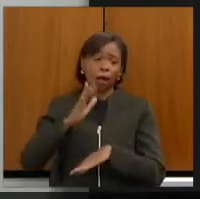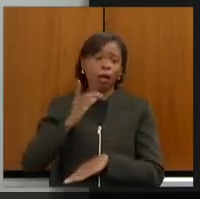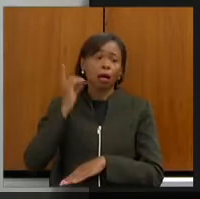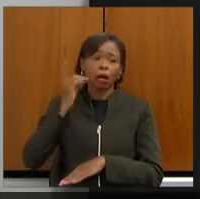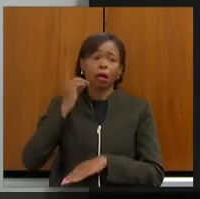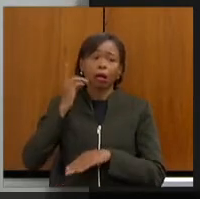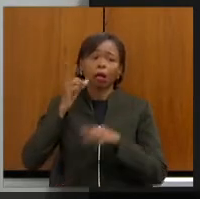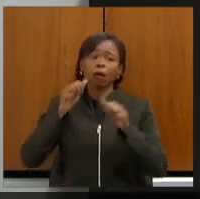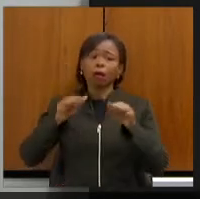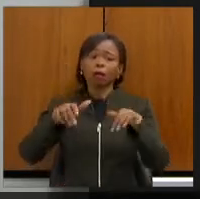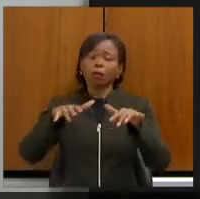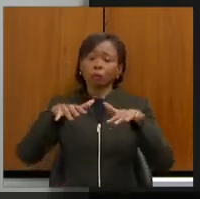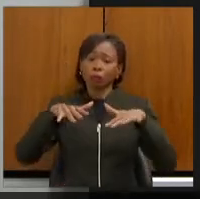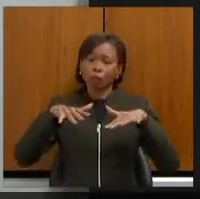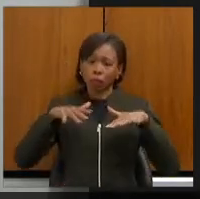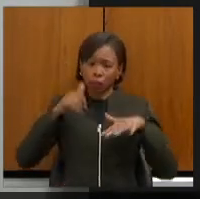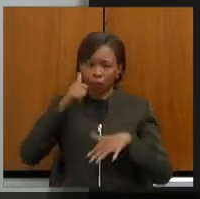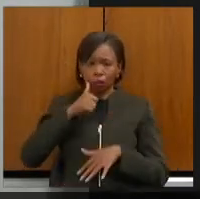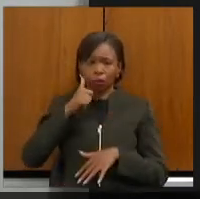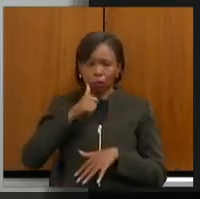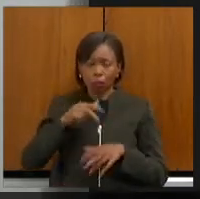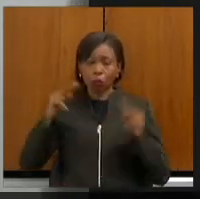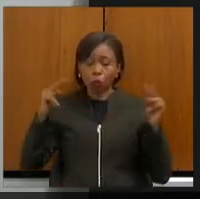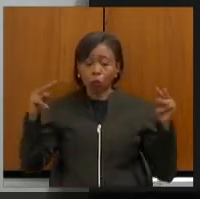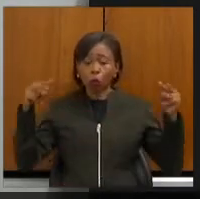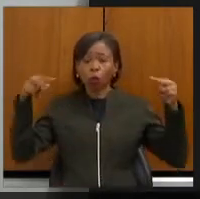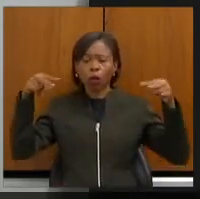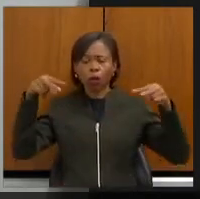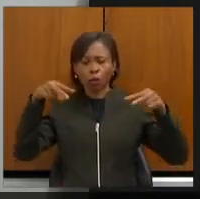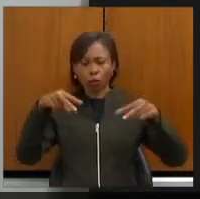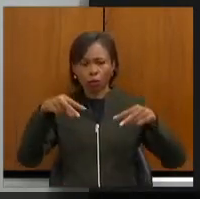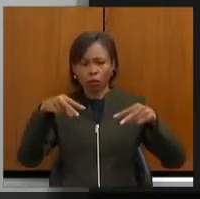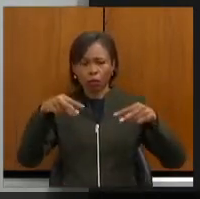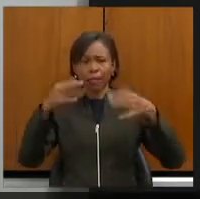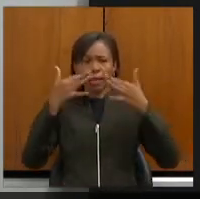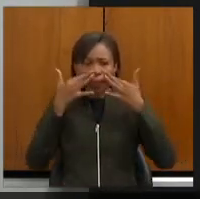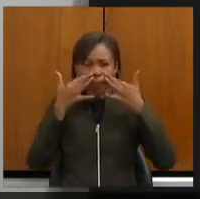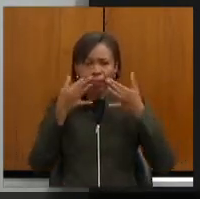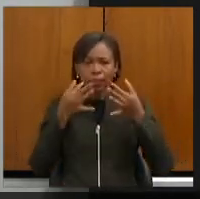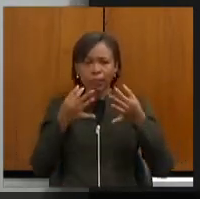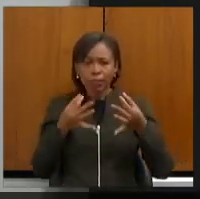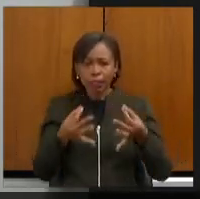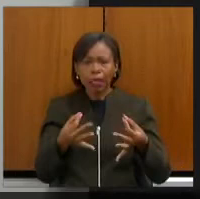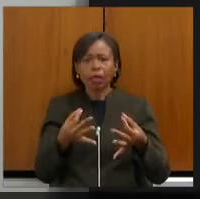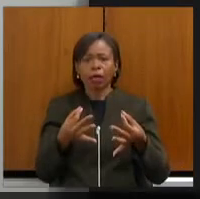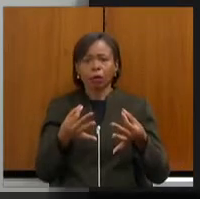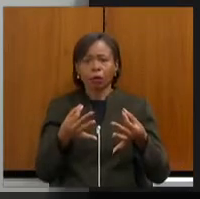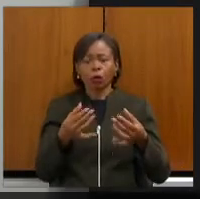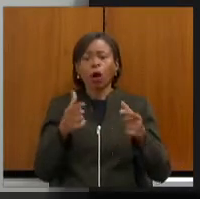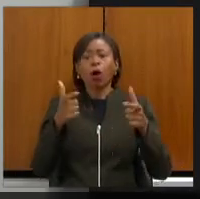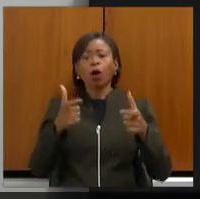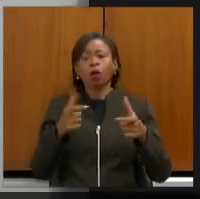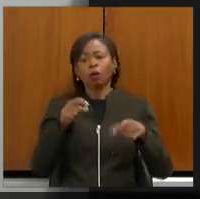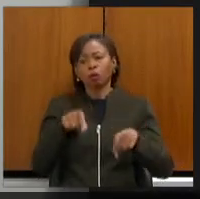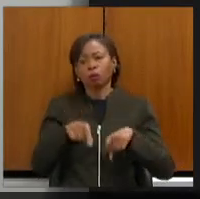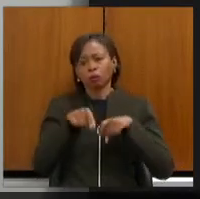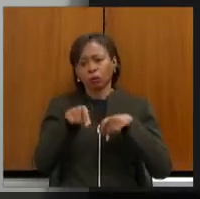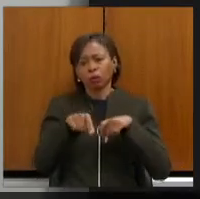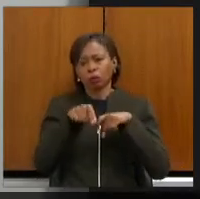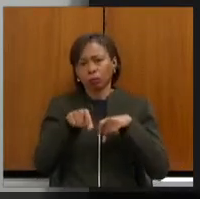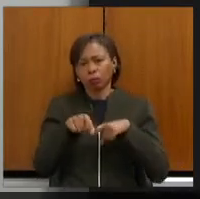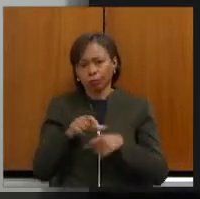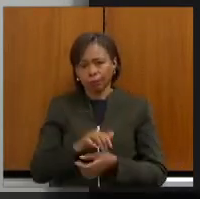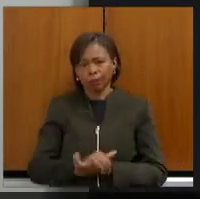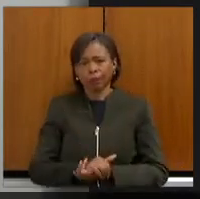esse olhar esse essa atenção esse carinho para o interior de Minas Gerais